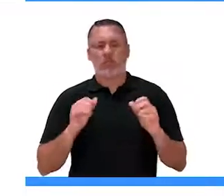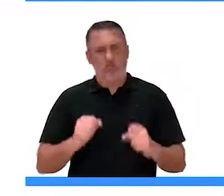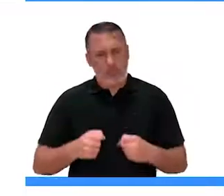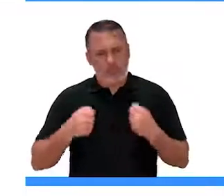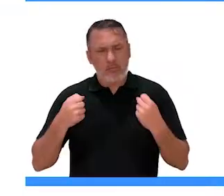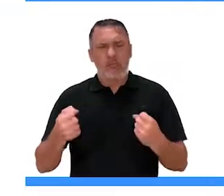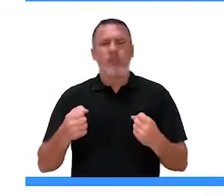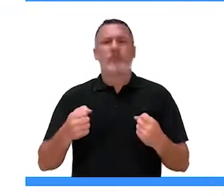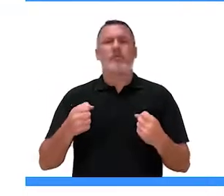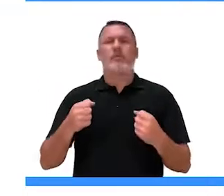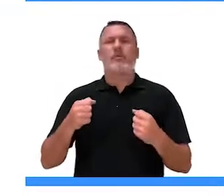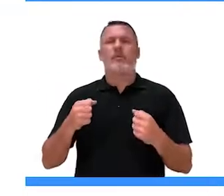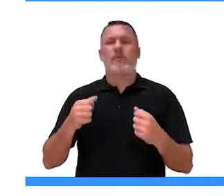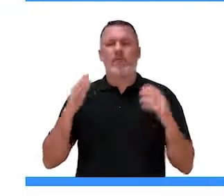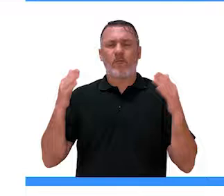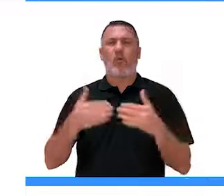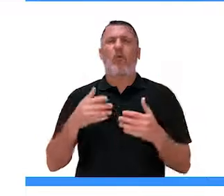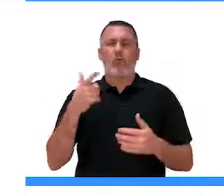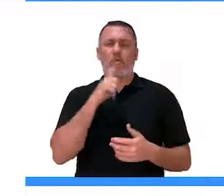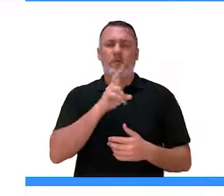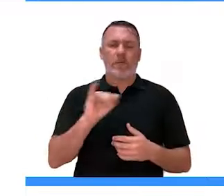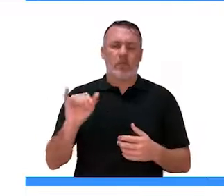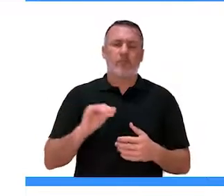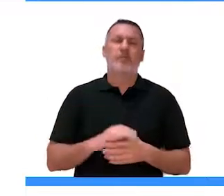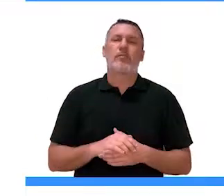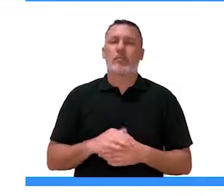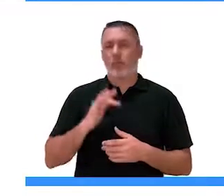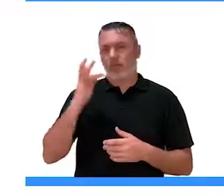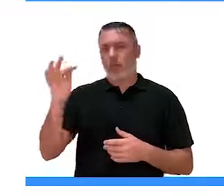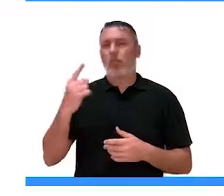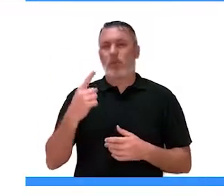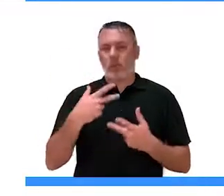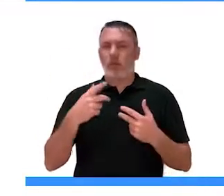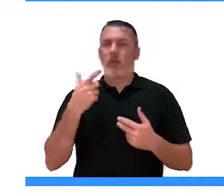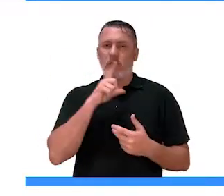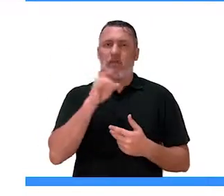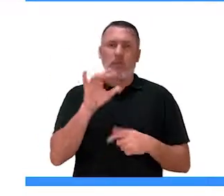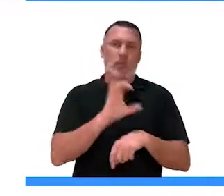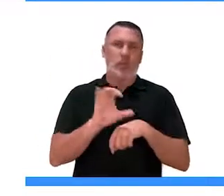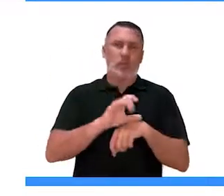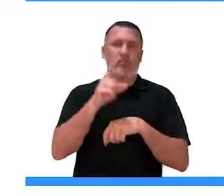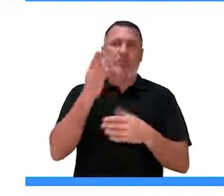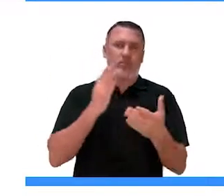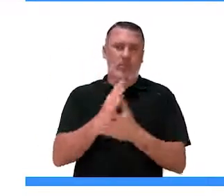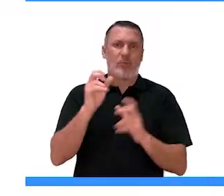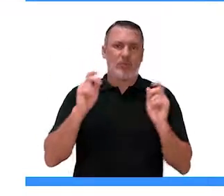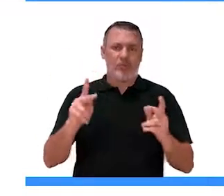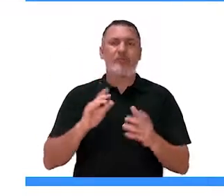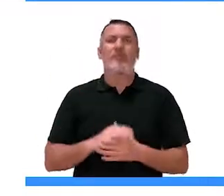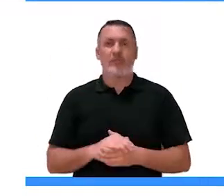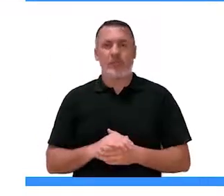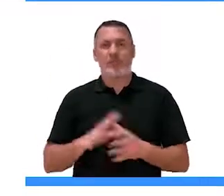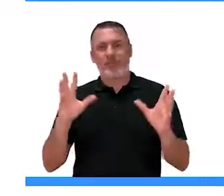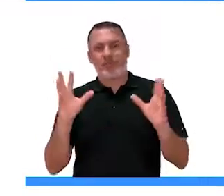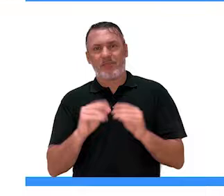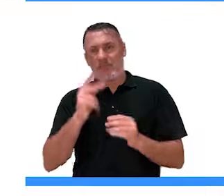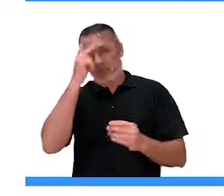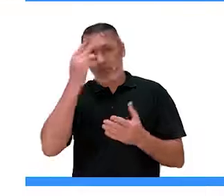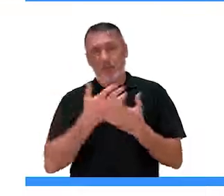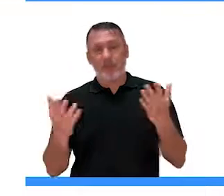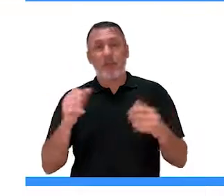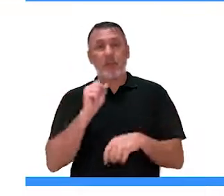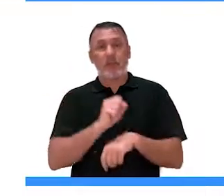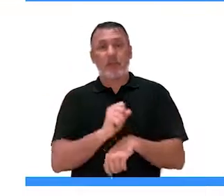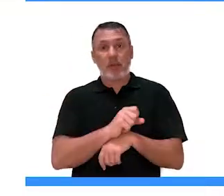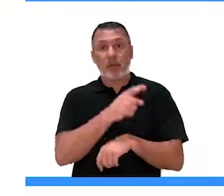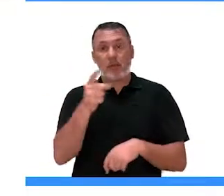se dedique, mantenha o foco, uma hora vai dar certo. Uma hora você vai conseguir fazer o curso que você tanto deseja. Então é